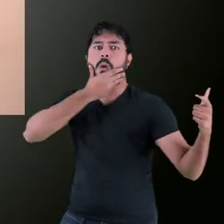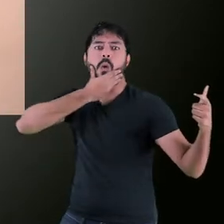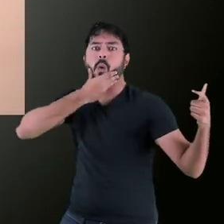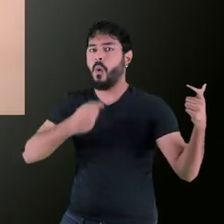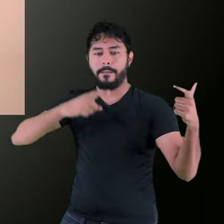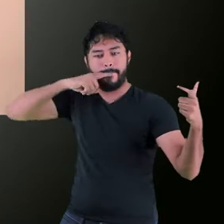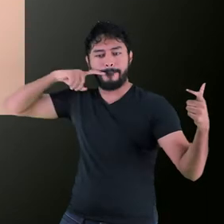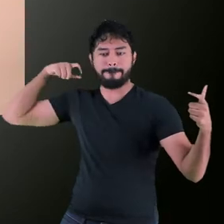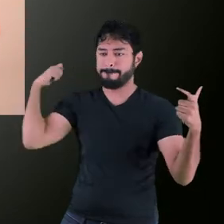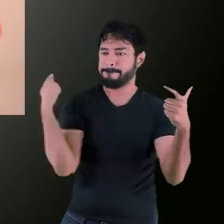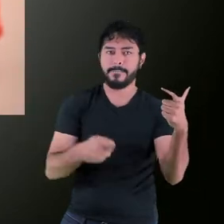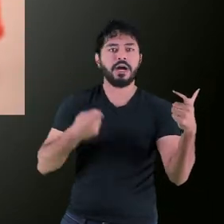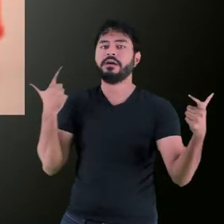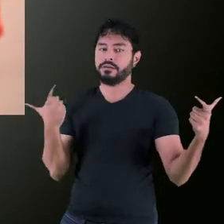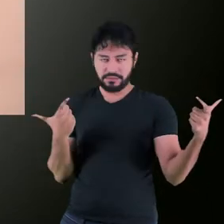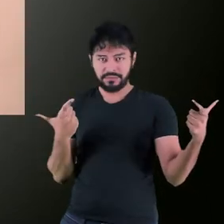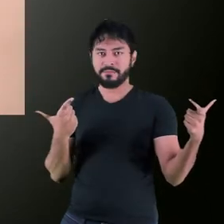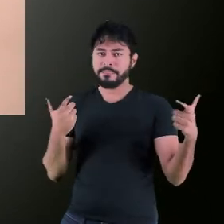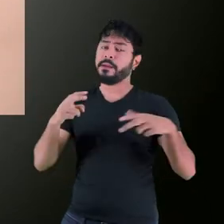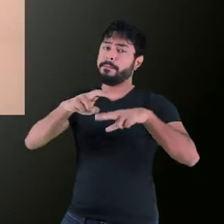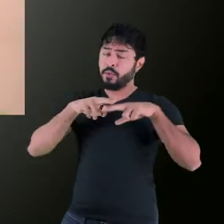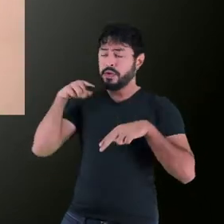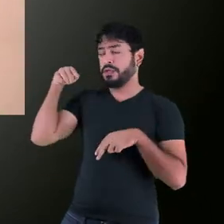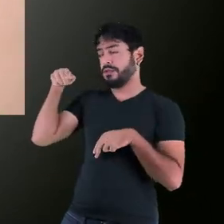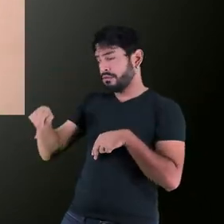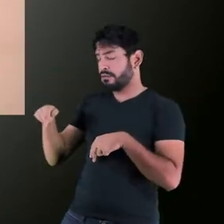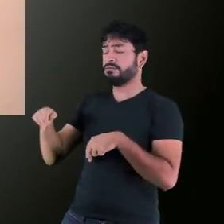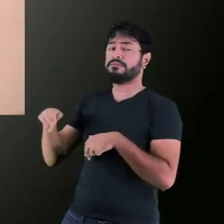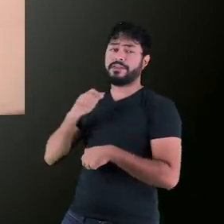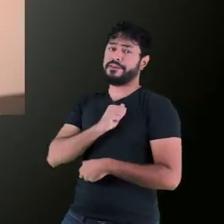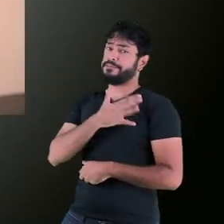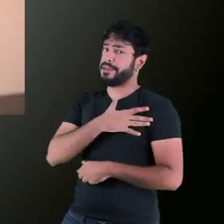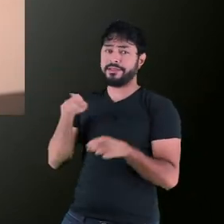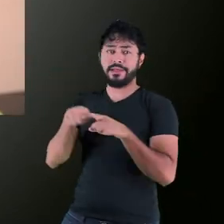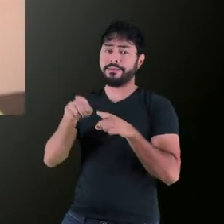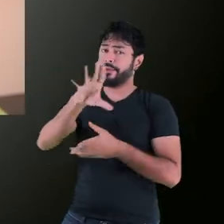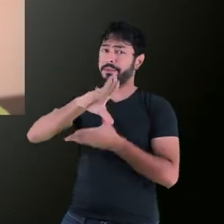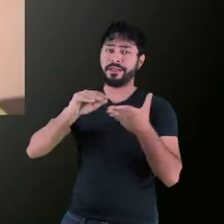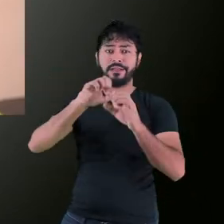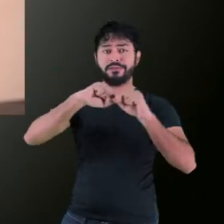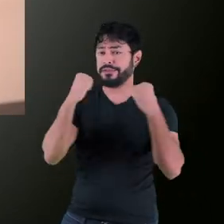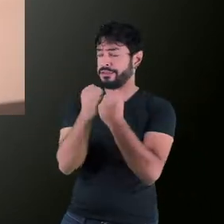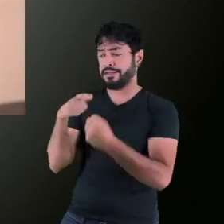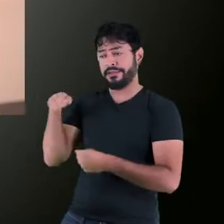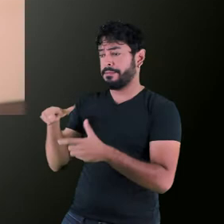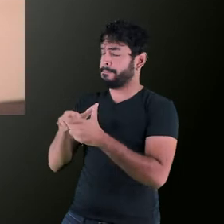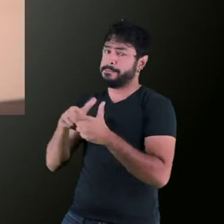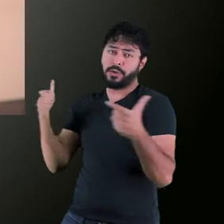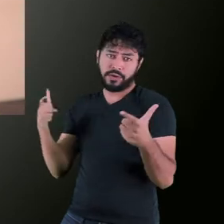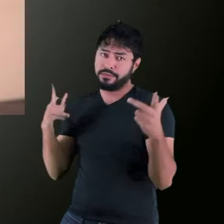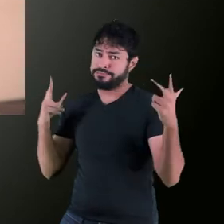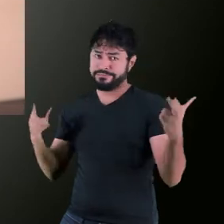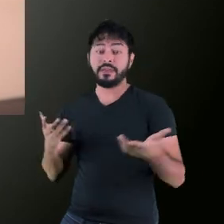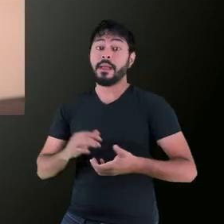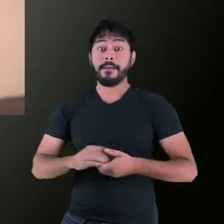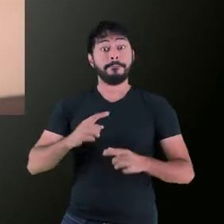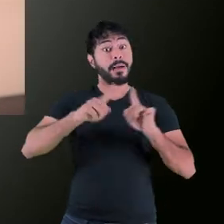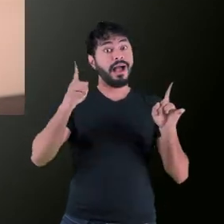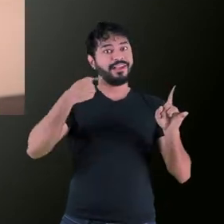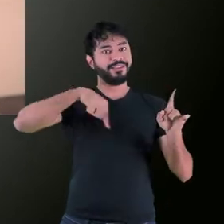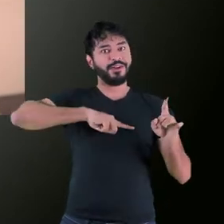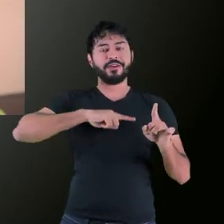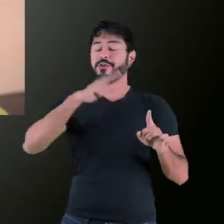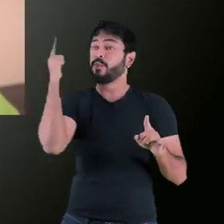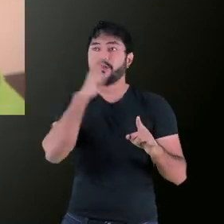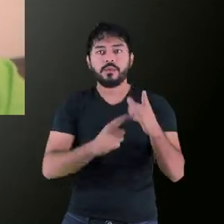que é uma sociedade patriarcal, heteronormativa, cisnormativa. Mas aí a gente conseguiu, né, como eu tinha falado, conseguiu montar essa